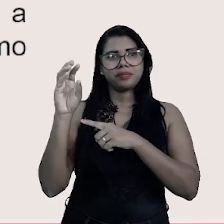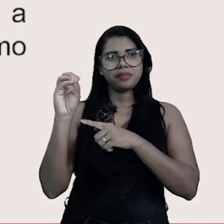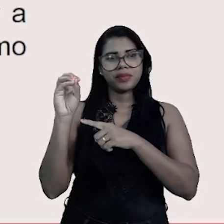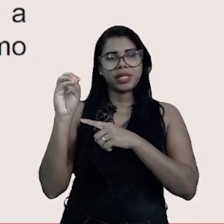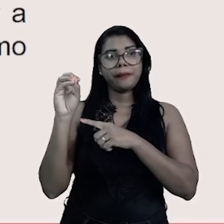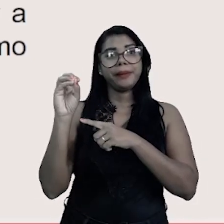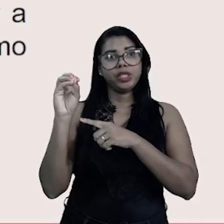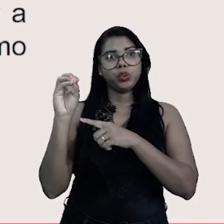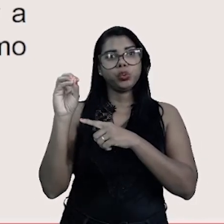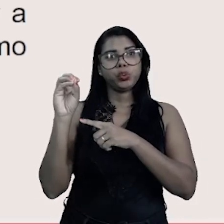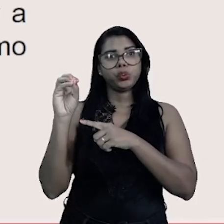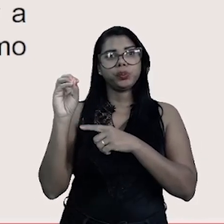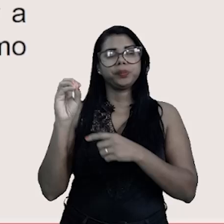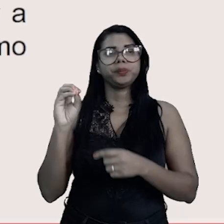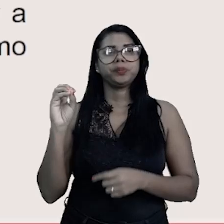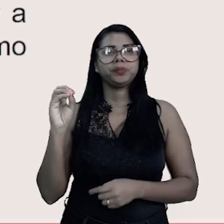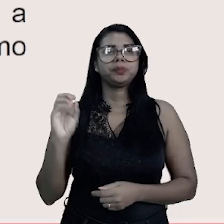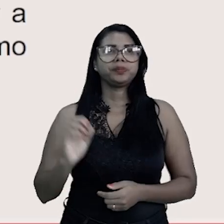ó,